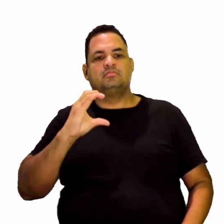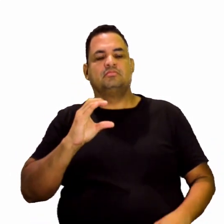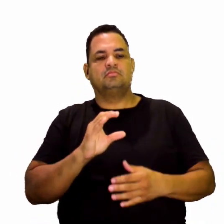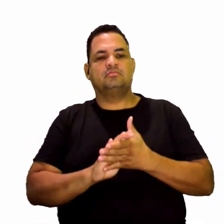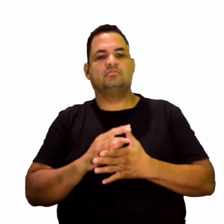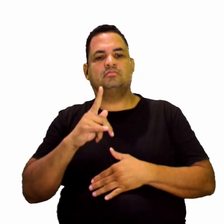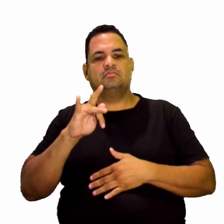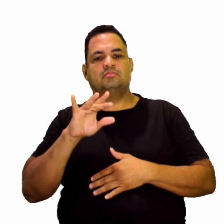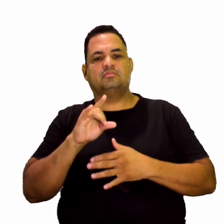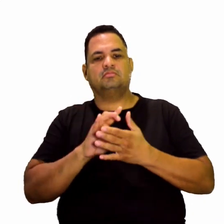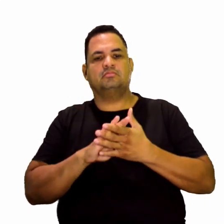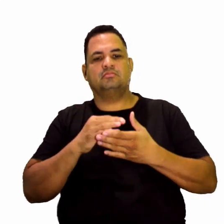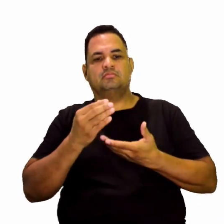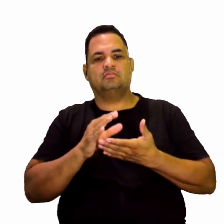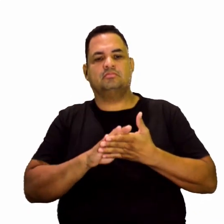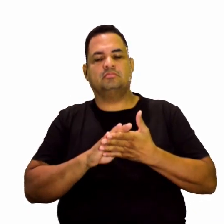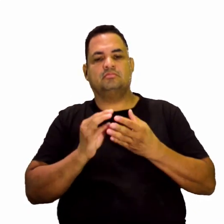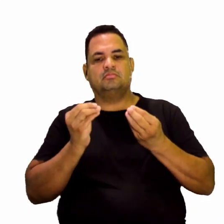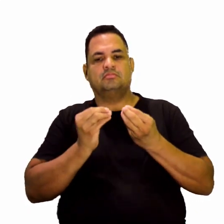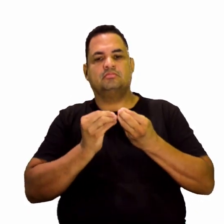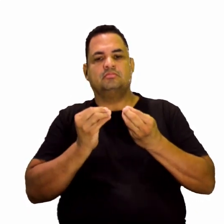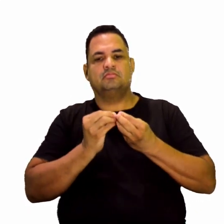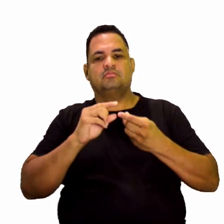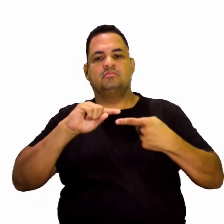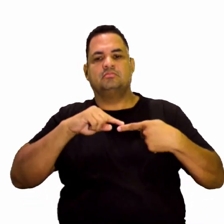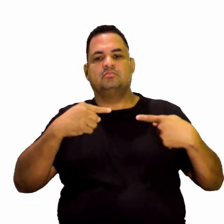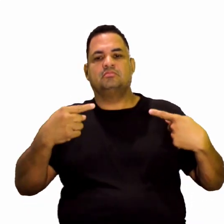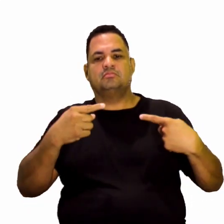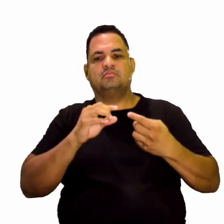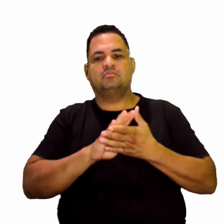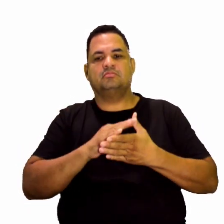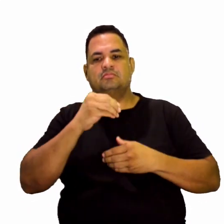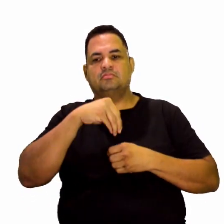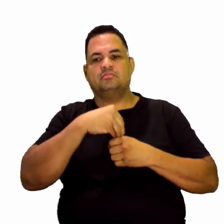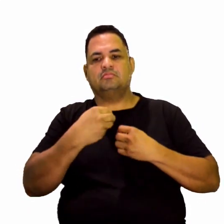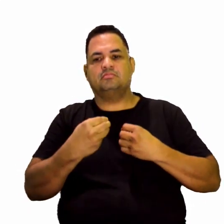C. Os plasmídeos são moléculas de RNA